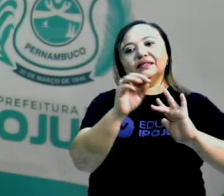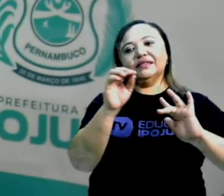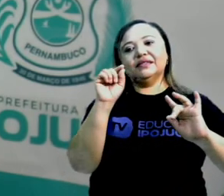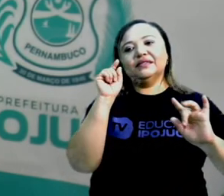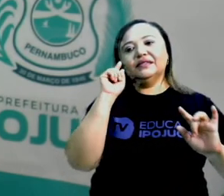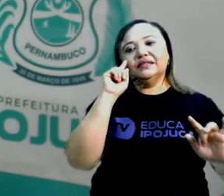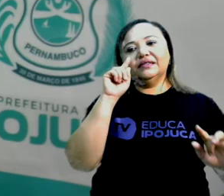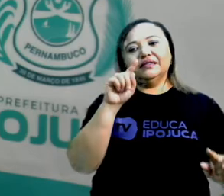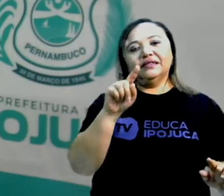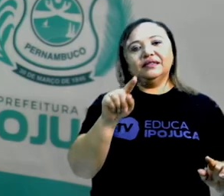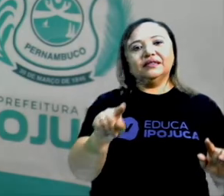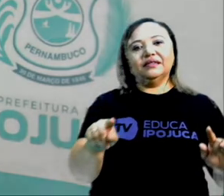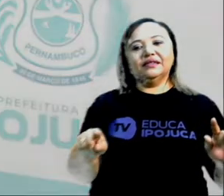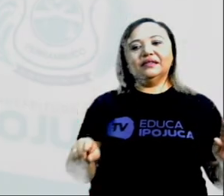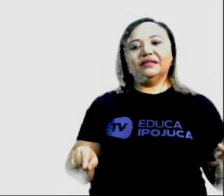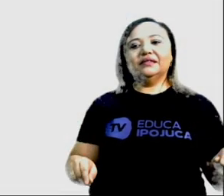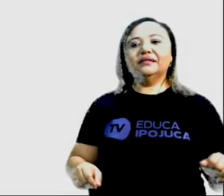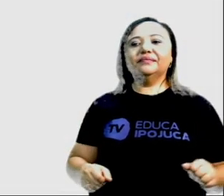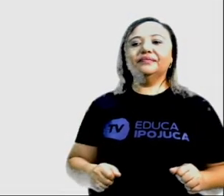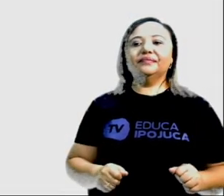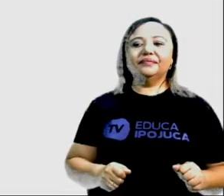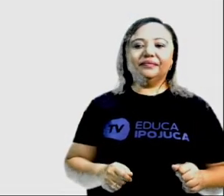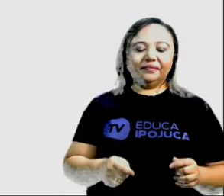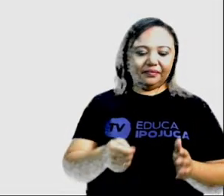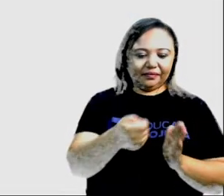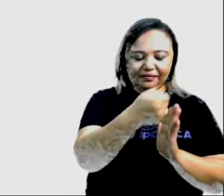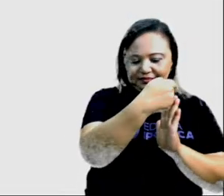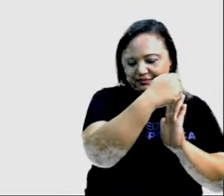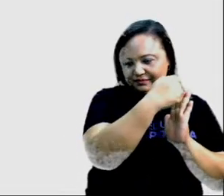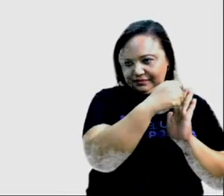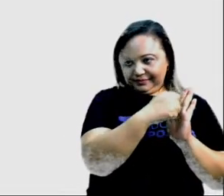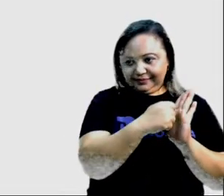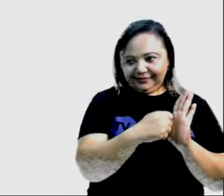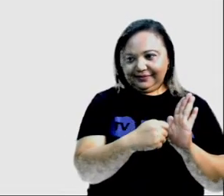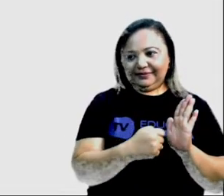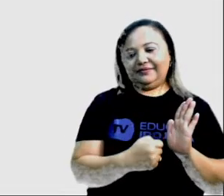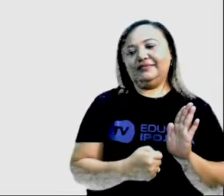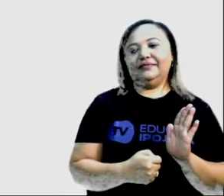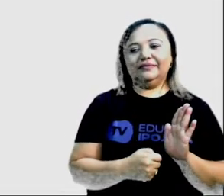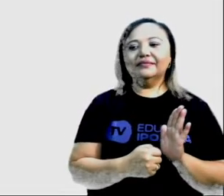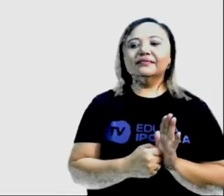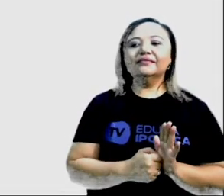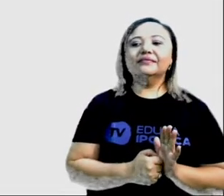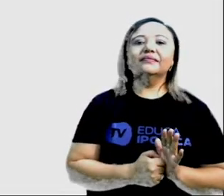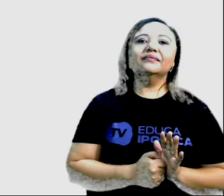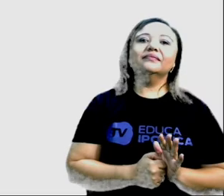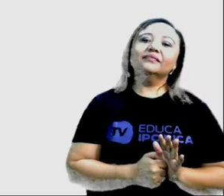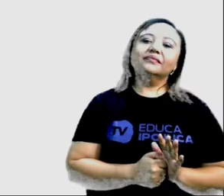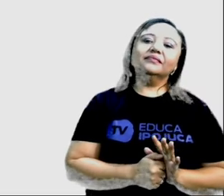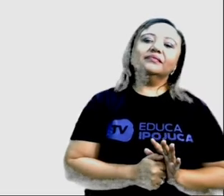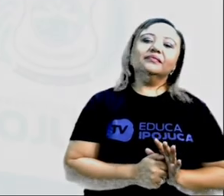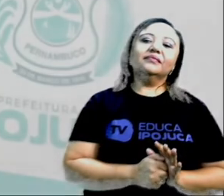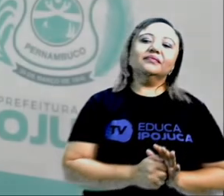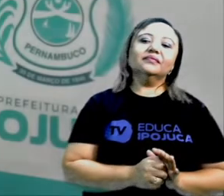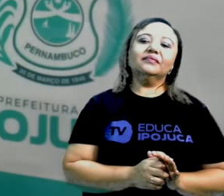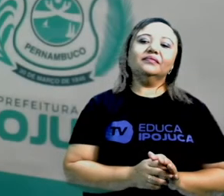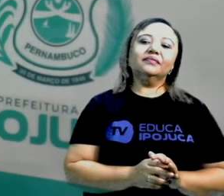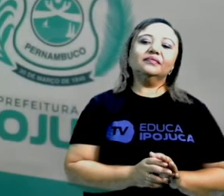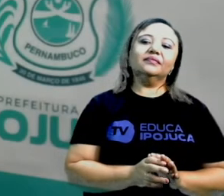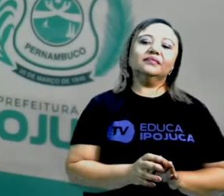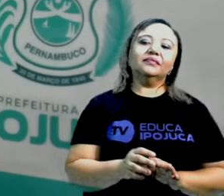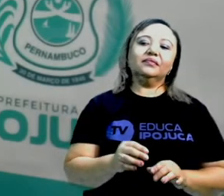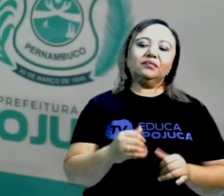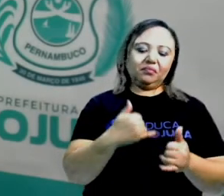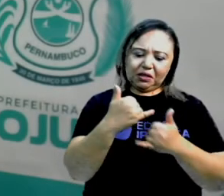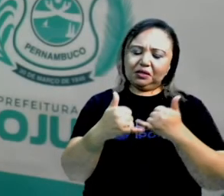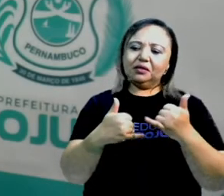Então, os biscoitos. Aí você vai pesquisar em casa junto com a mamãe. Tá? Diferentes objetos. Pode ser até